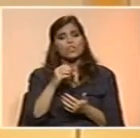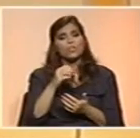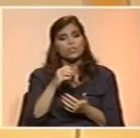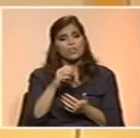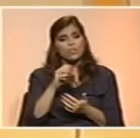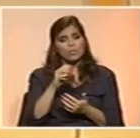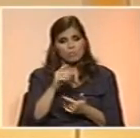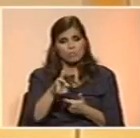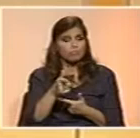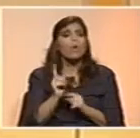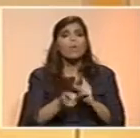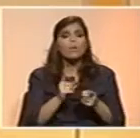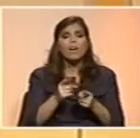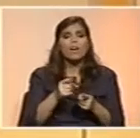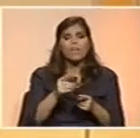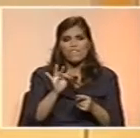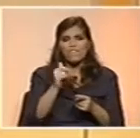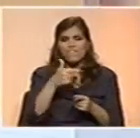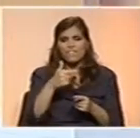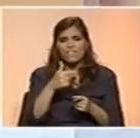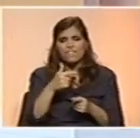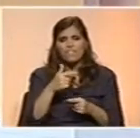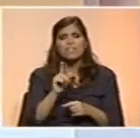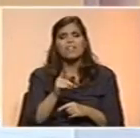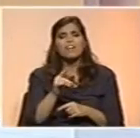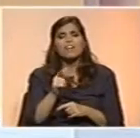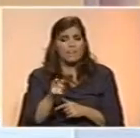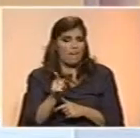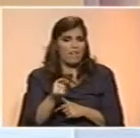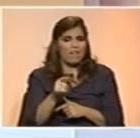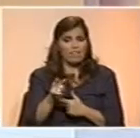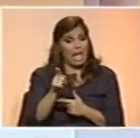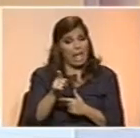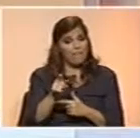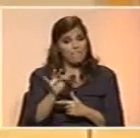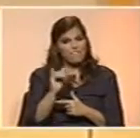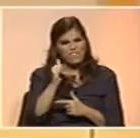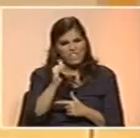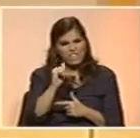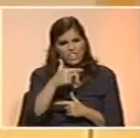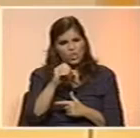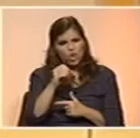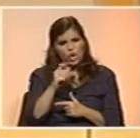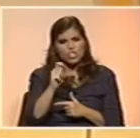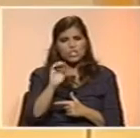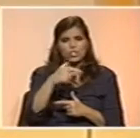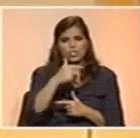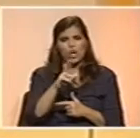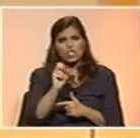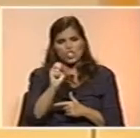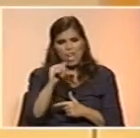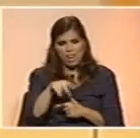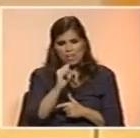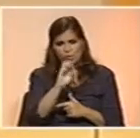ou não. Isso é muito giro, mas ninguém percebeu nada, é pequena mesmo. Os fitoestrogénios, portanto, são no fundo compostos que existem na